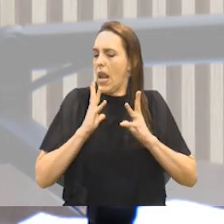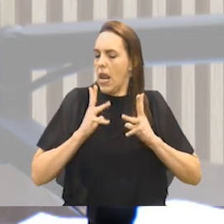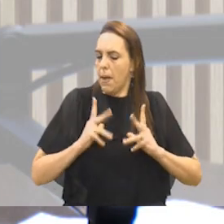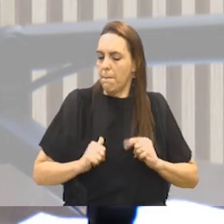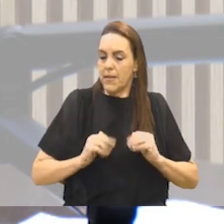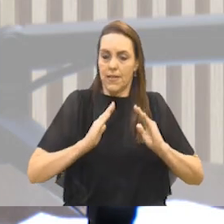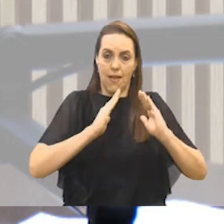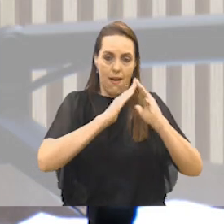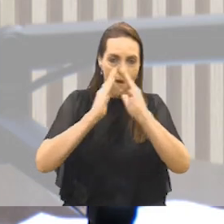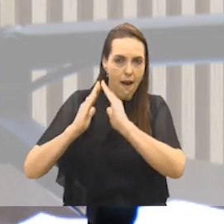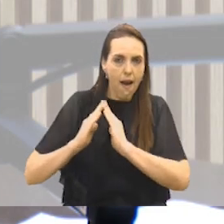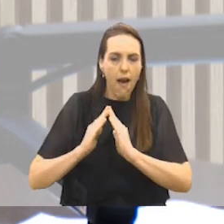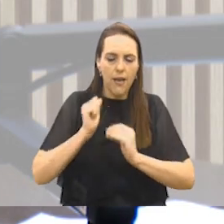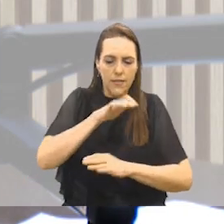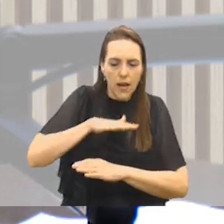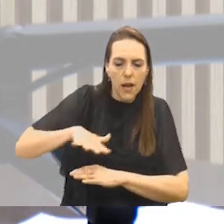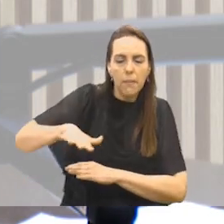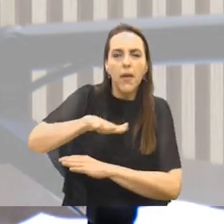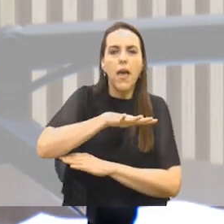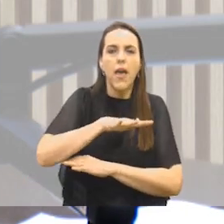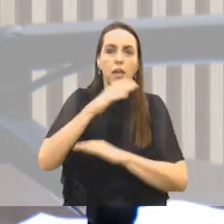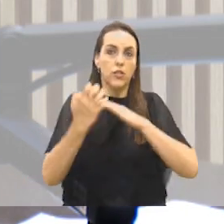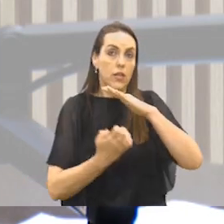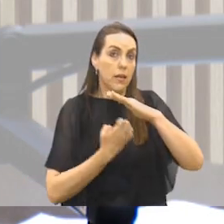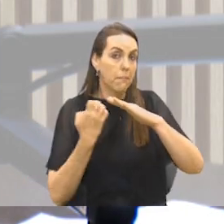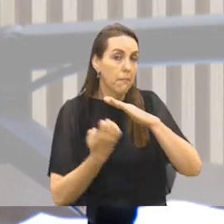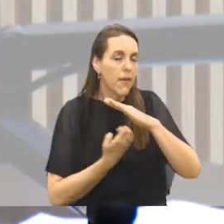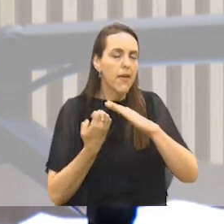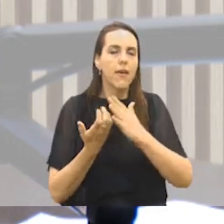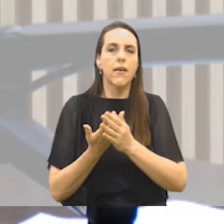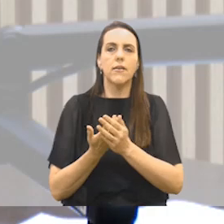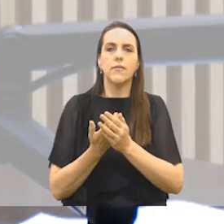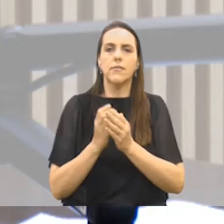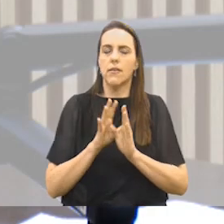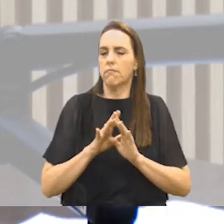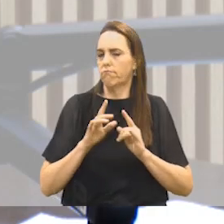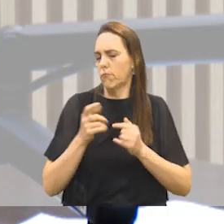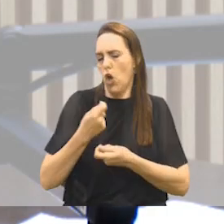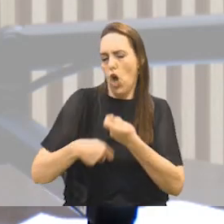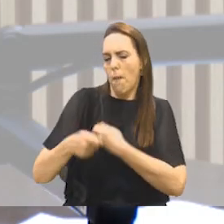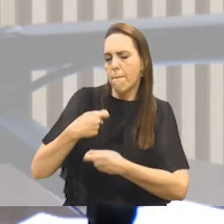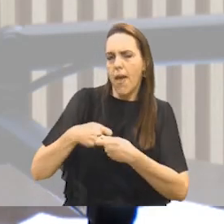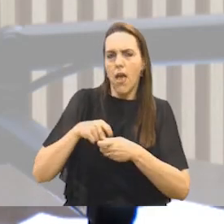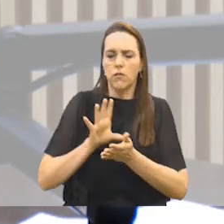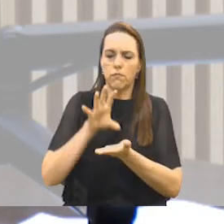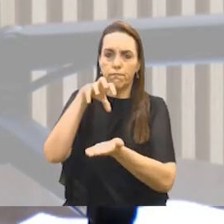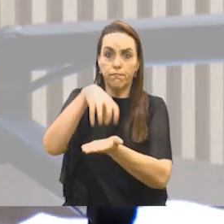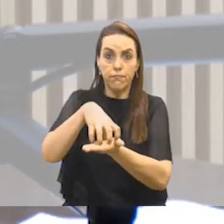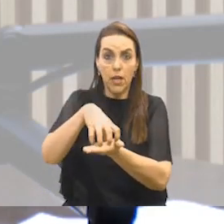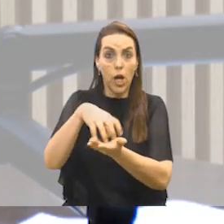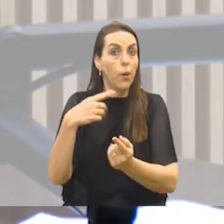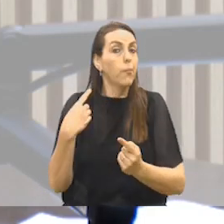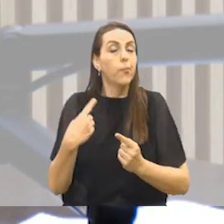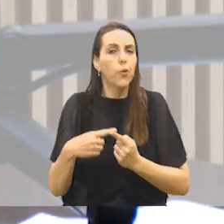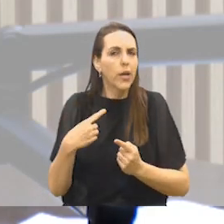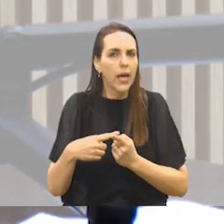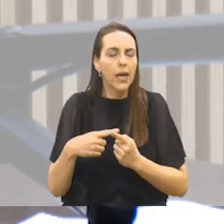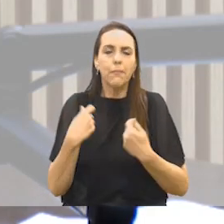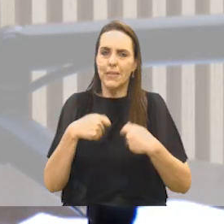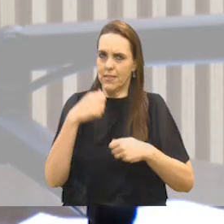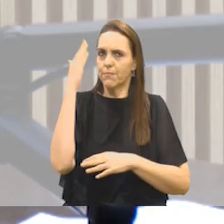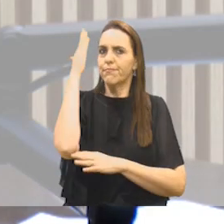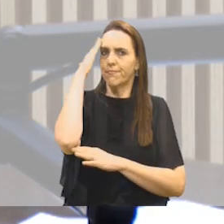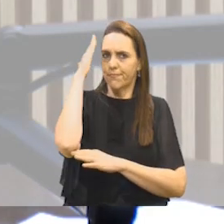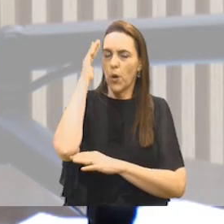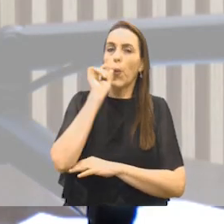estar atuando em limpezas de casas, de ambientes, de empresas, de estabelecimentos comerciais,